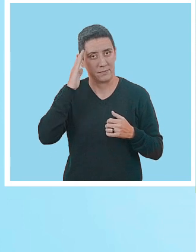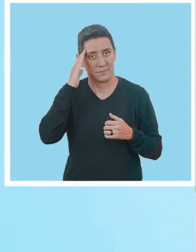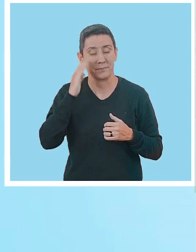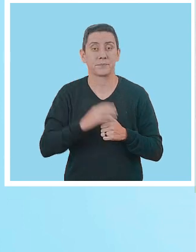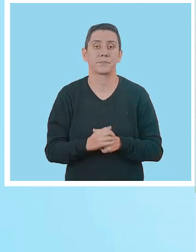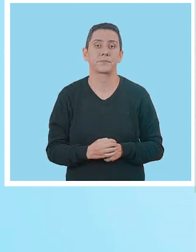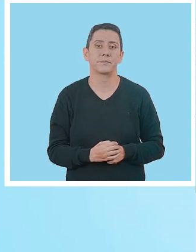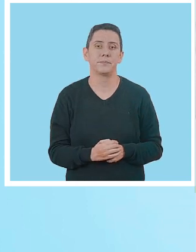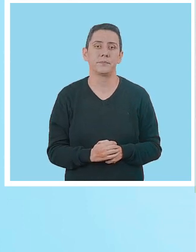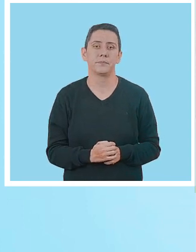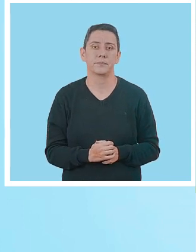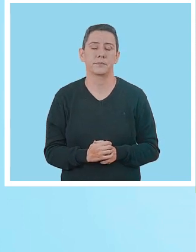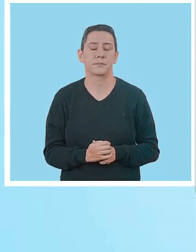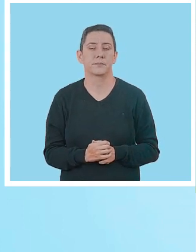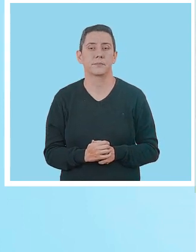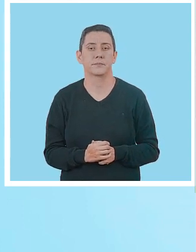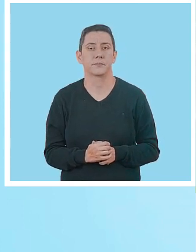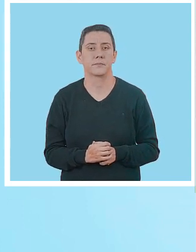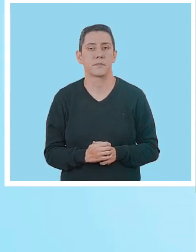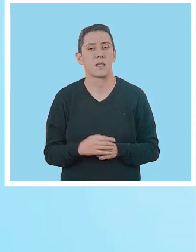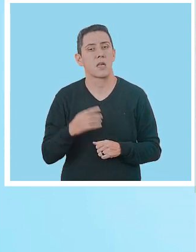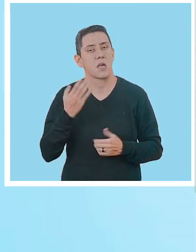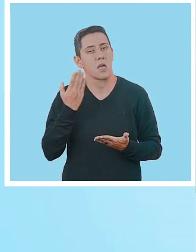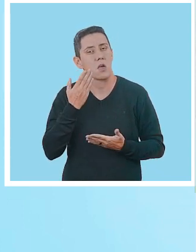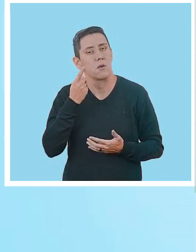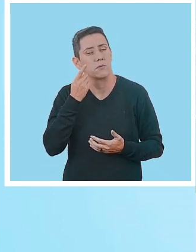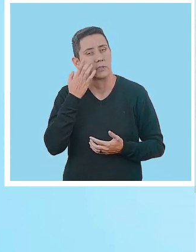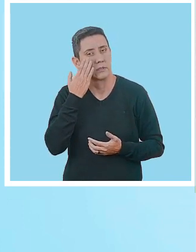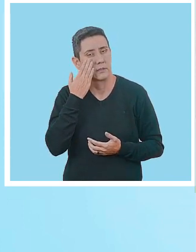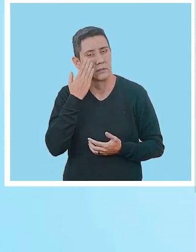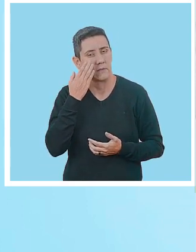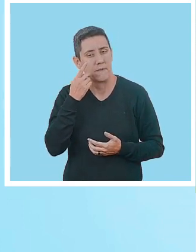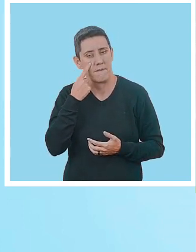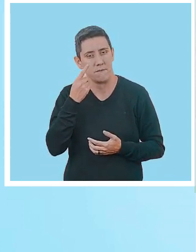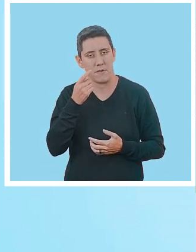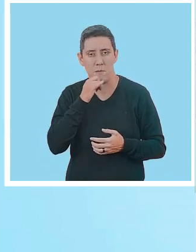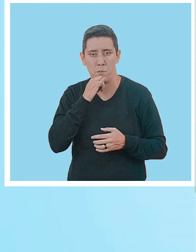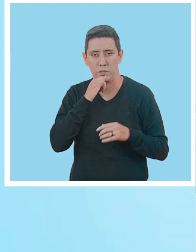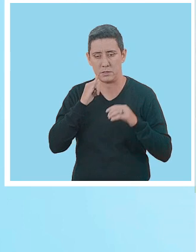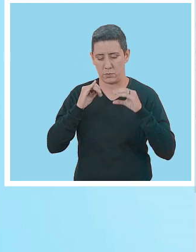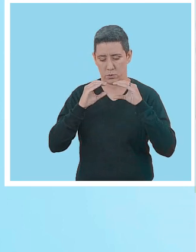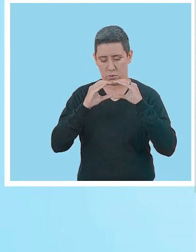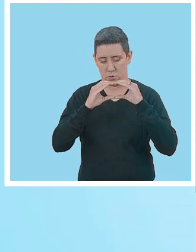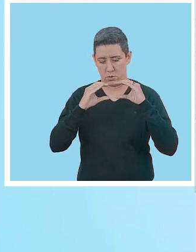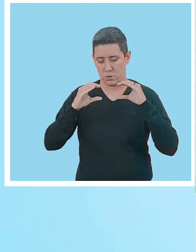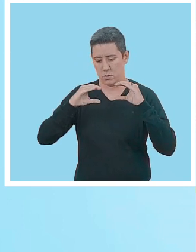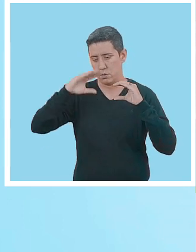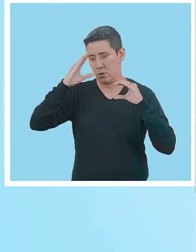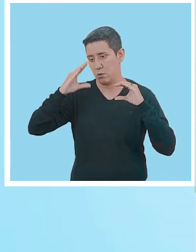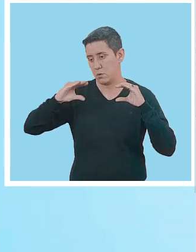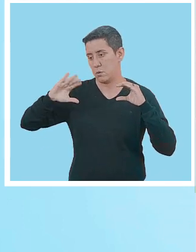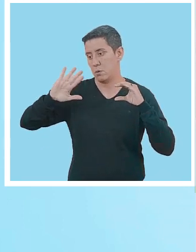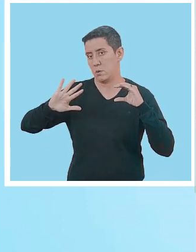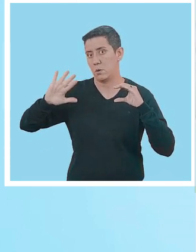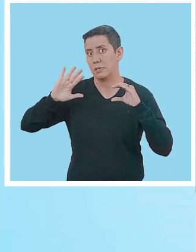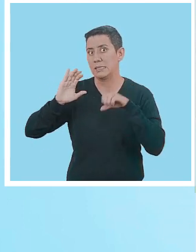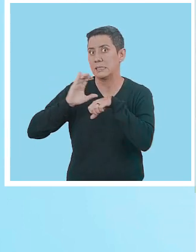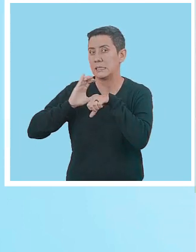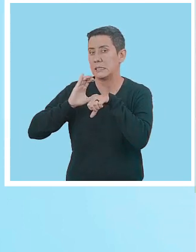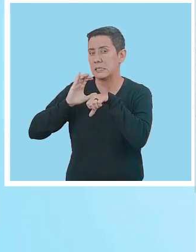consumidor Oi e a área mas cinza escura energia foi consumida na